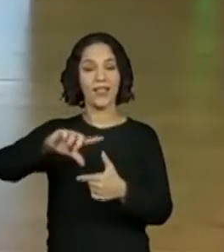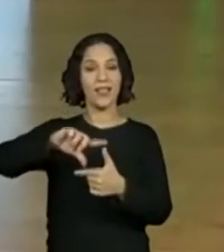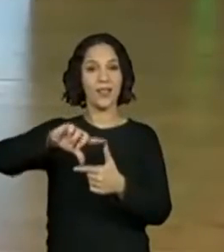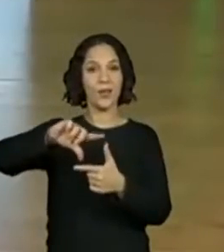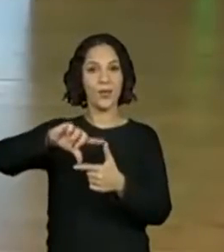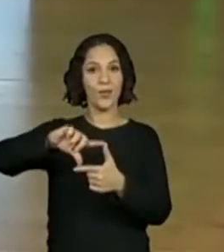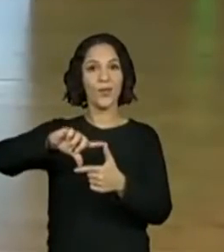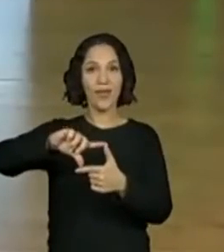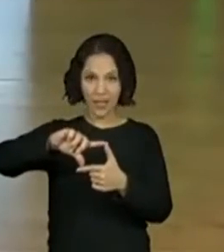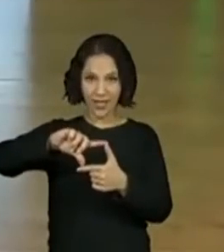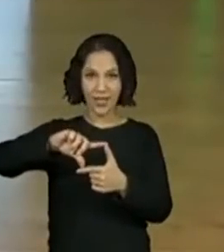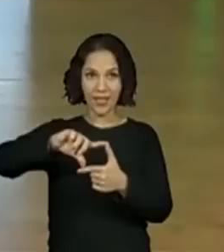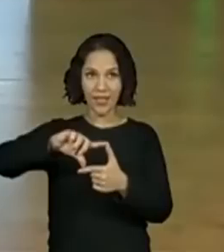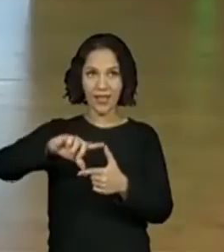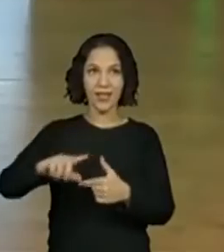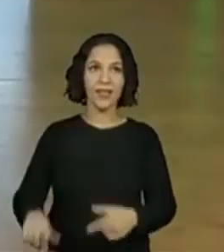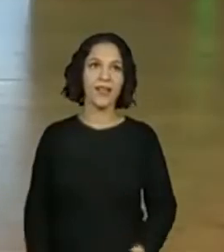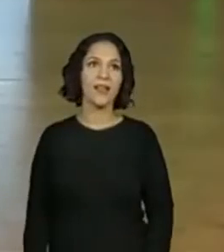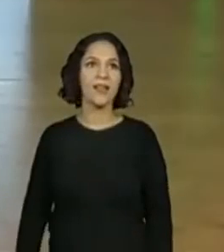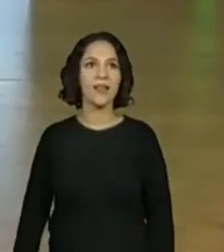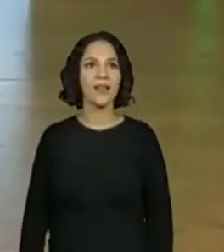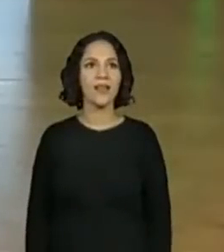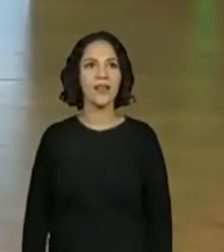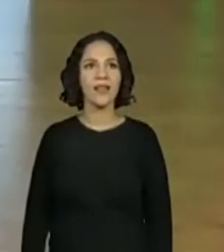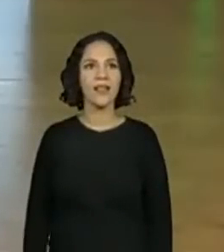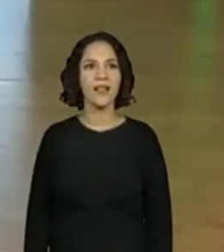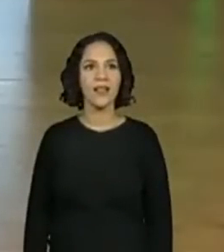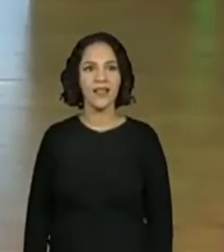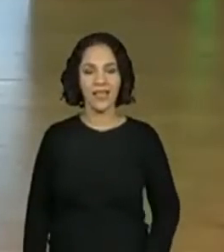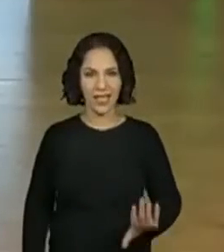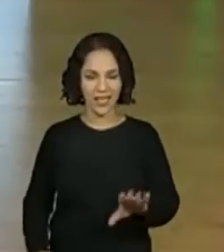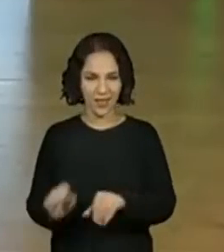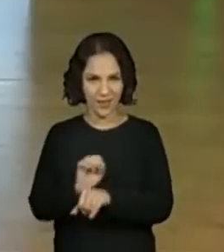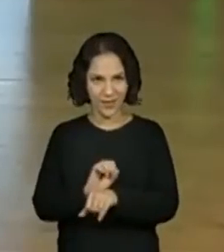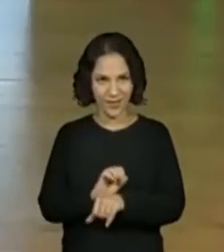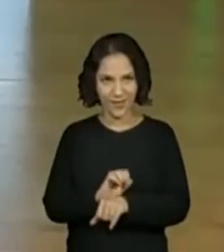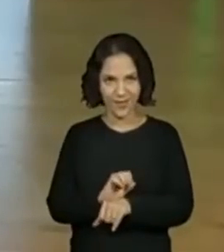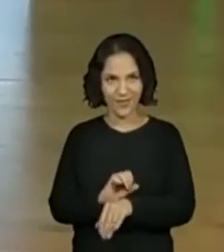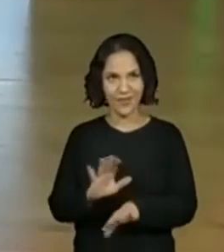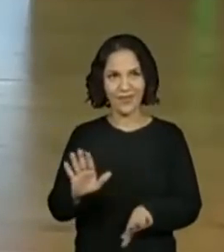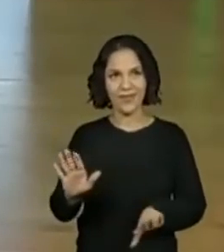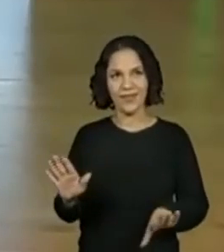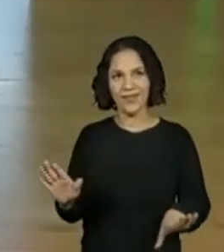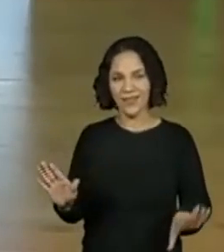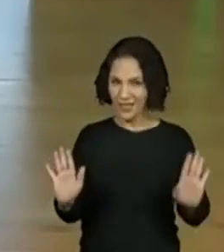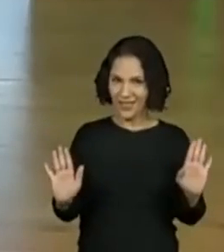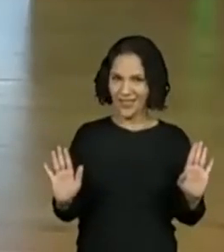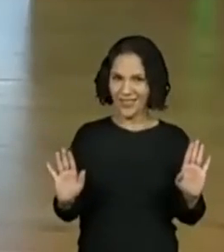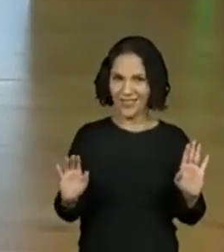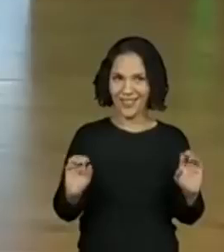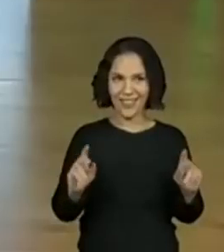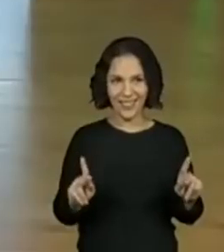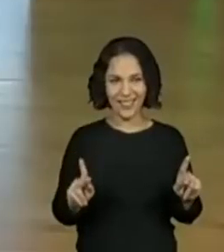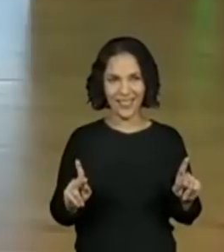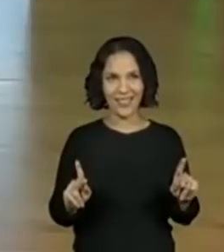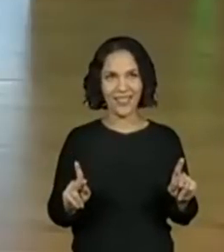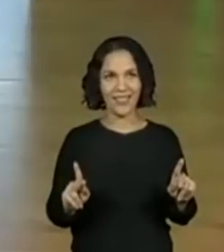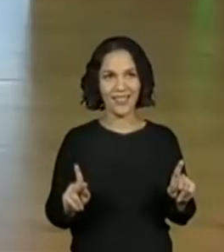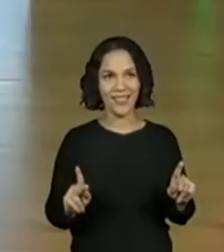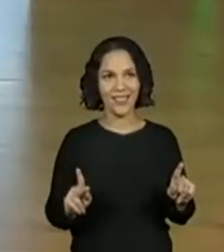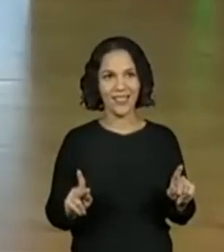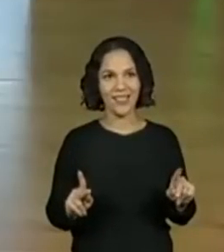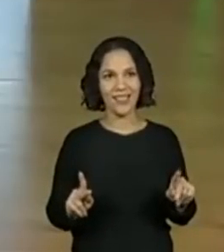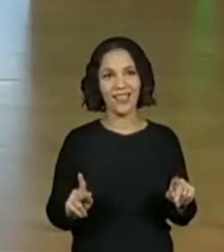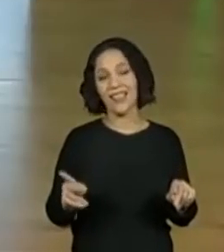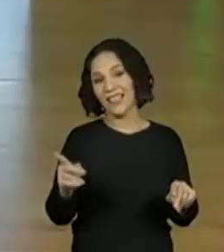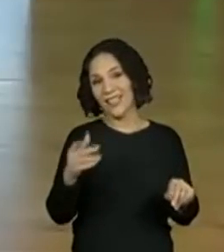No retângulo também? Isso. Tá, pera. Então, pé direito no retângulo. Não é melhor lá? Ai,